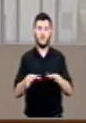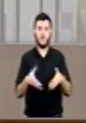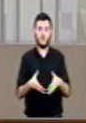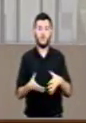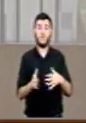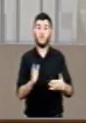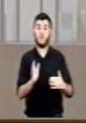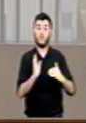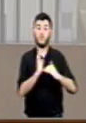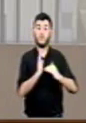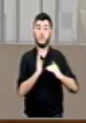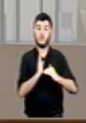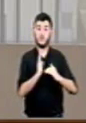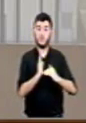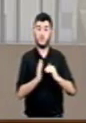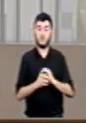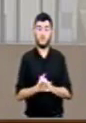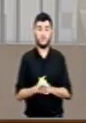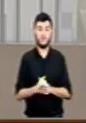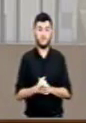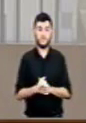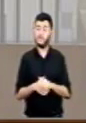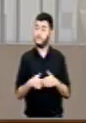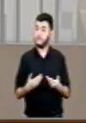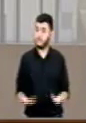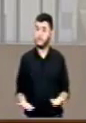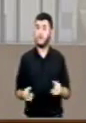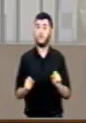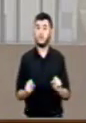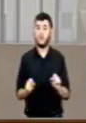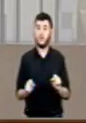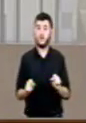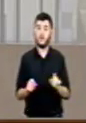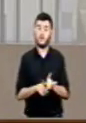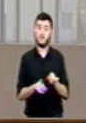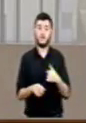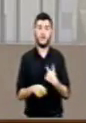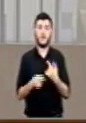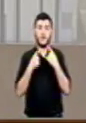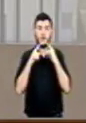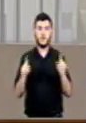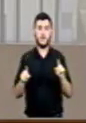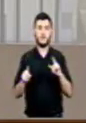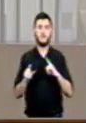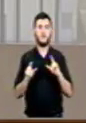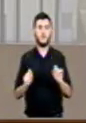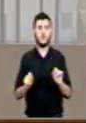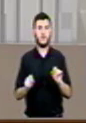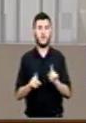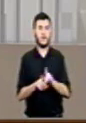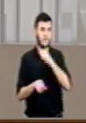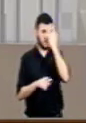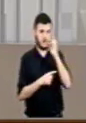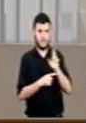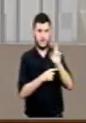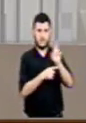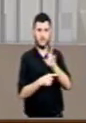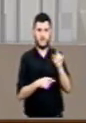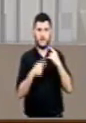Federal. Neste feito, encontram-se inscritos para falar pelo reclamante, doutor Ivan Moraes